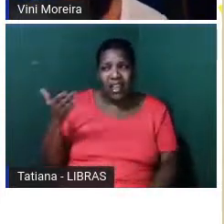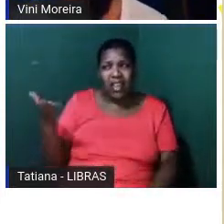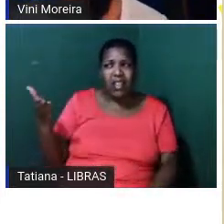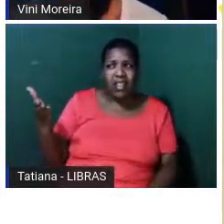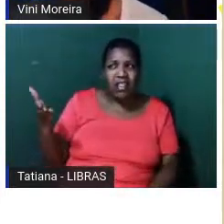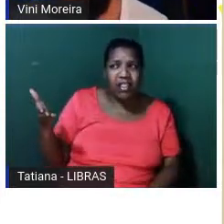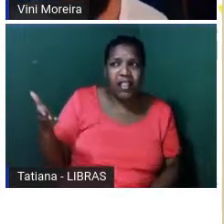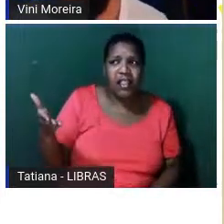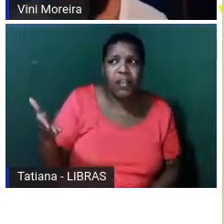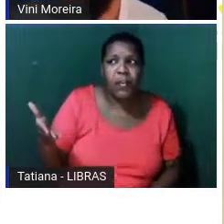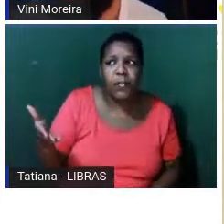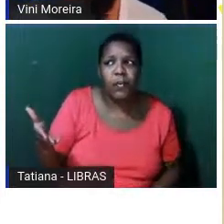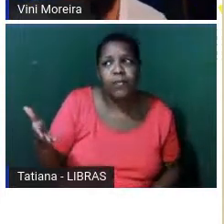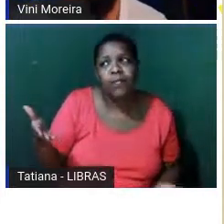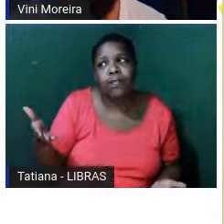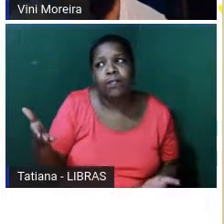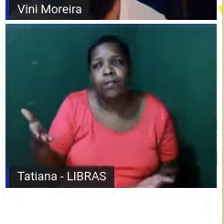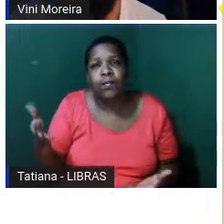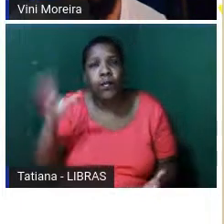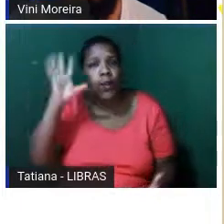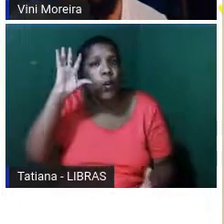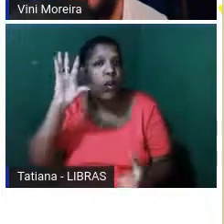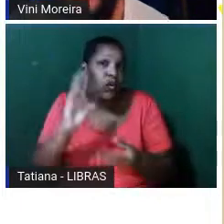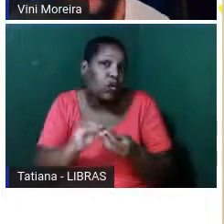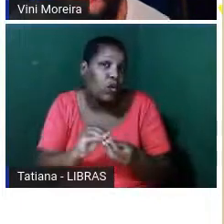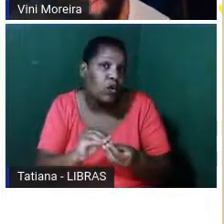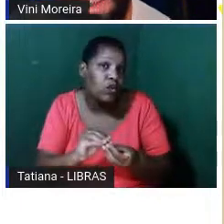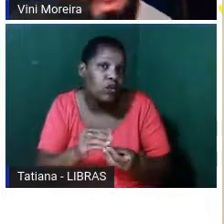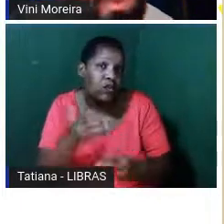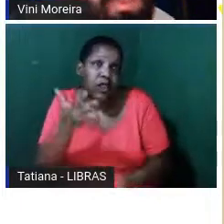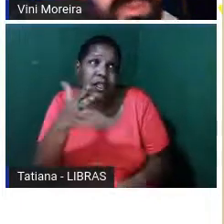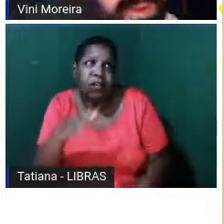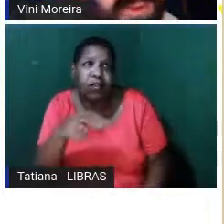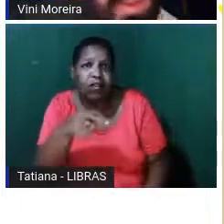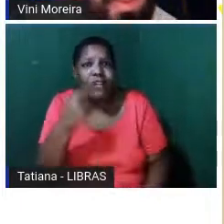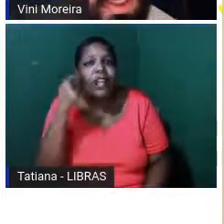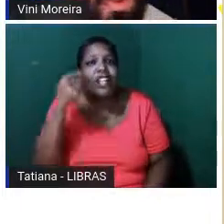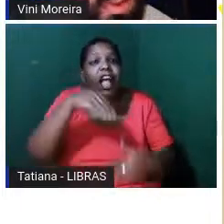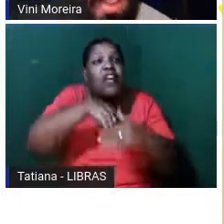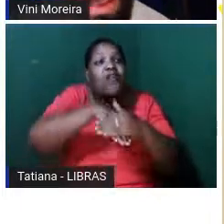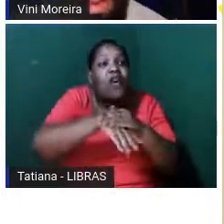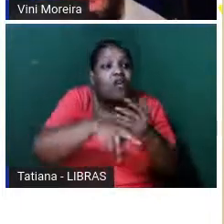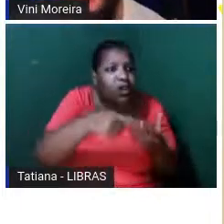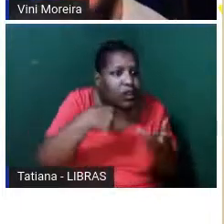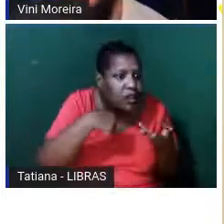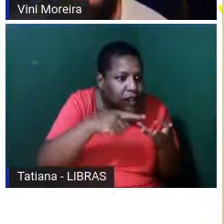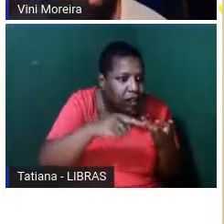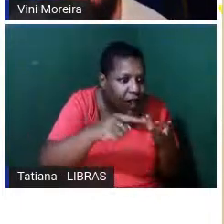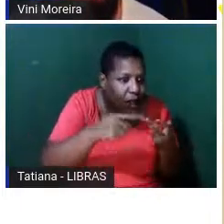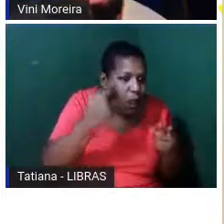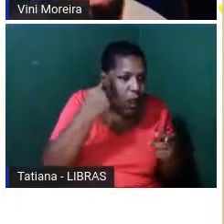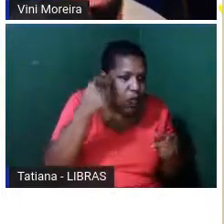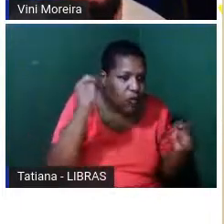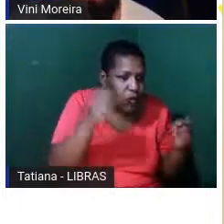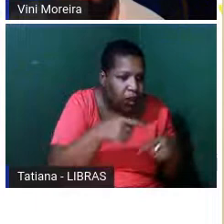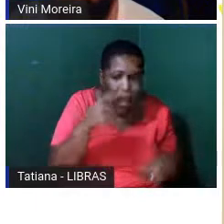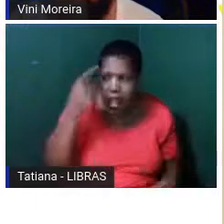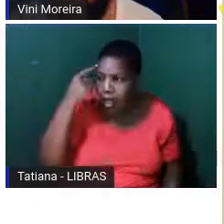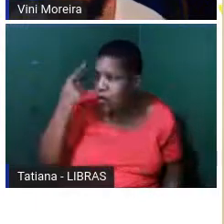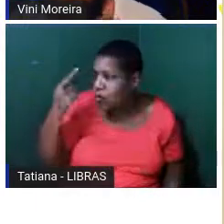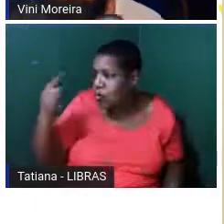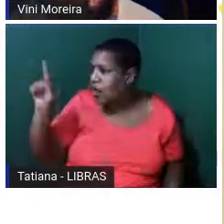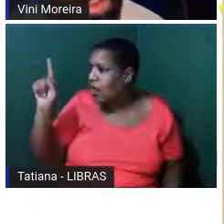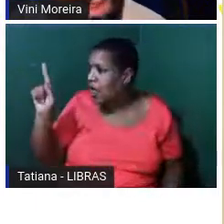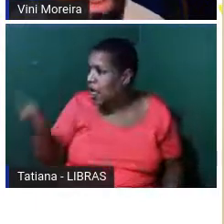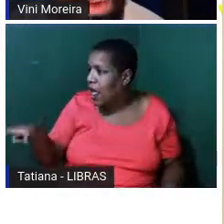uma solução que você que já está envolvido nisso a três quatro meses nem ia pensar